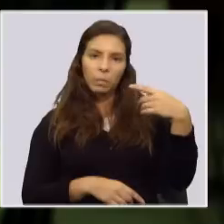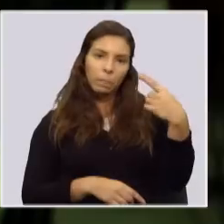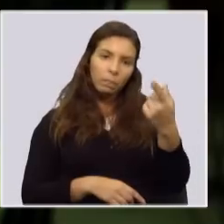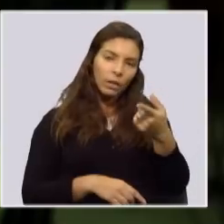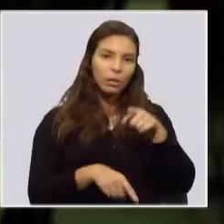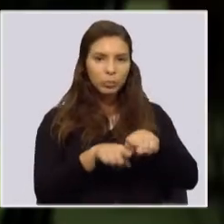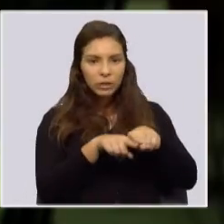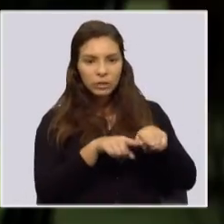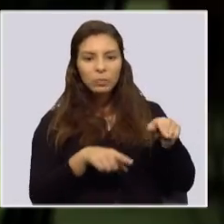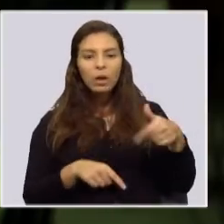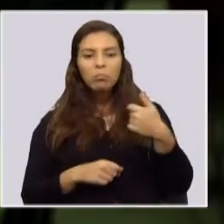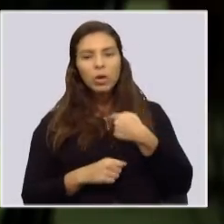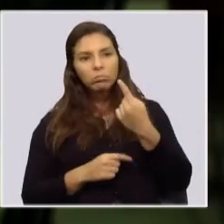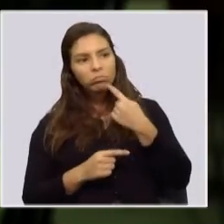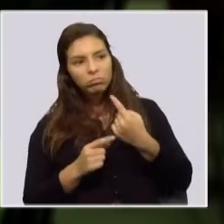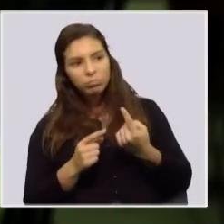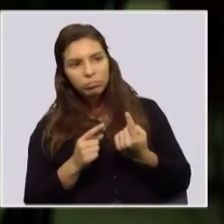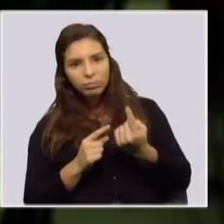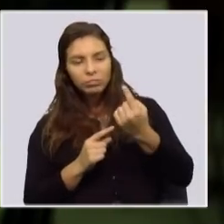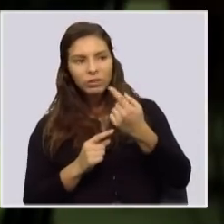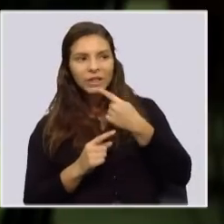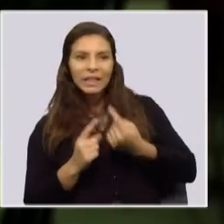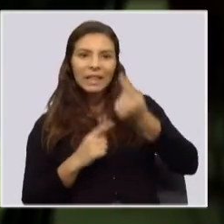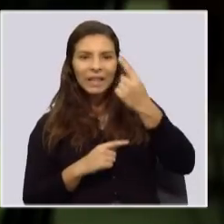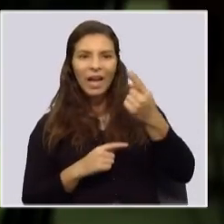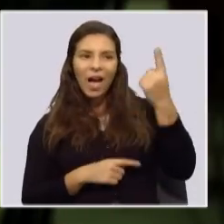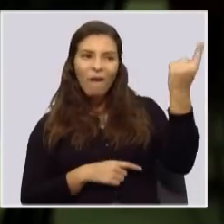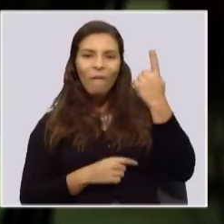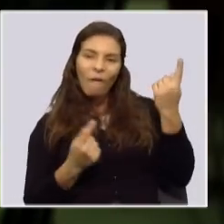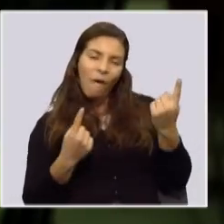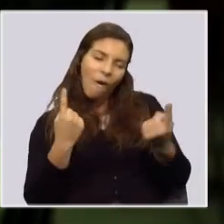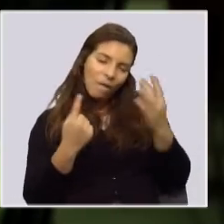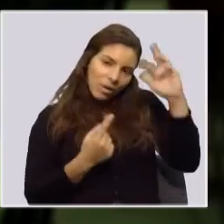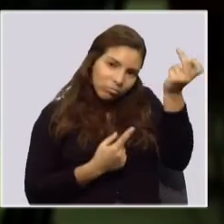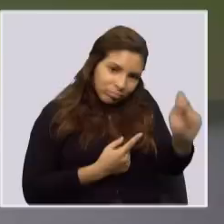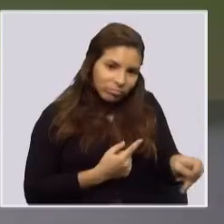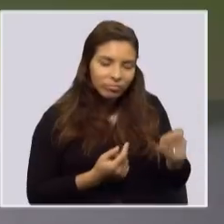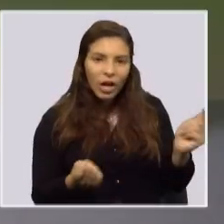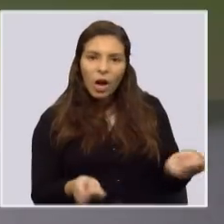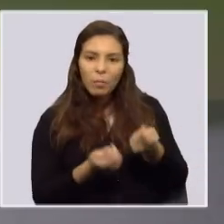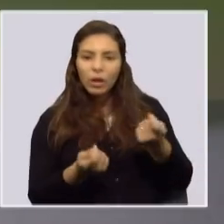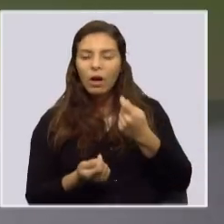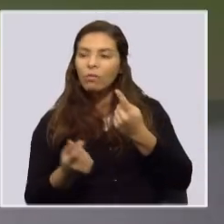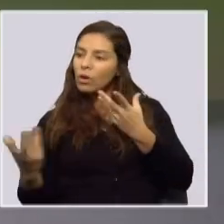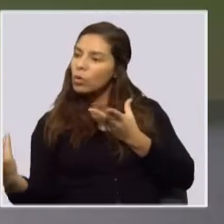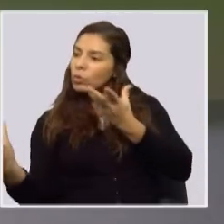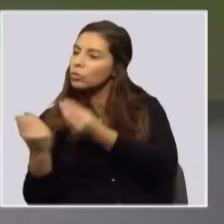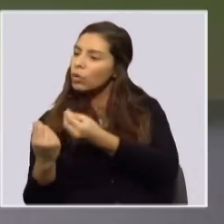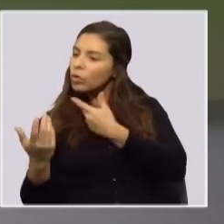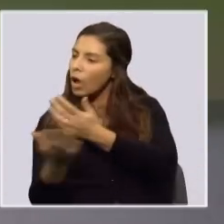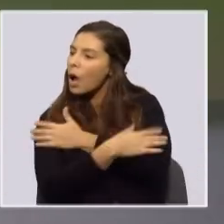Há alguma história mais caricata numa ação de campanha política ou alguma história que tu, quando te juntas com os teus